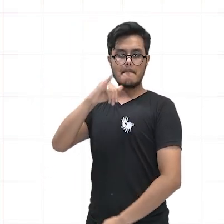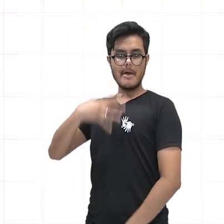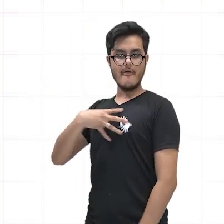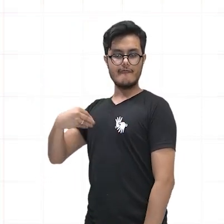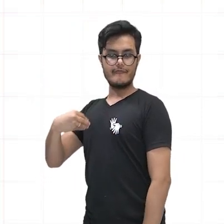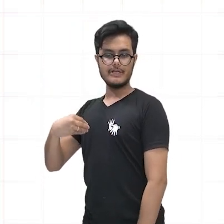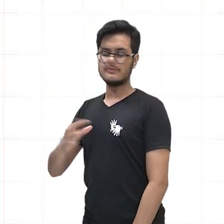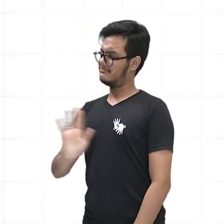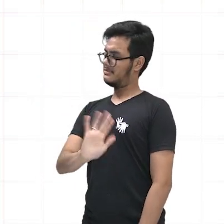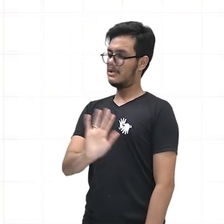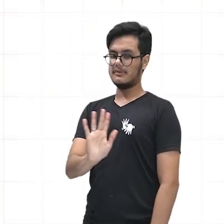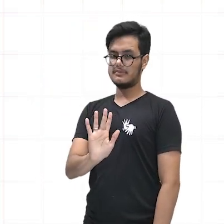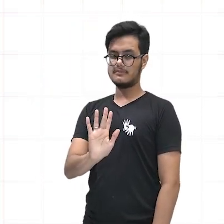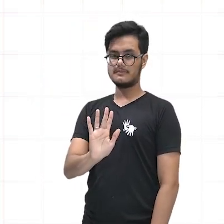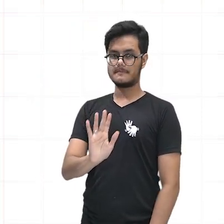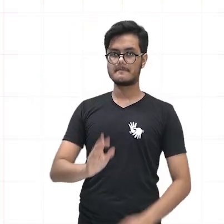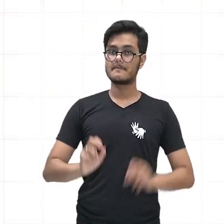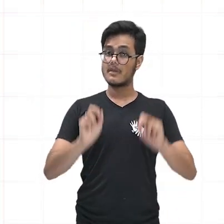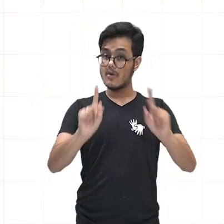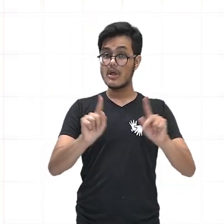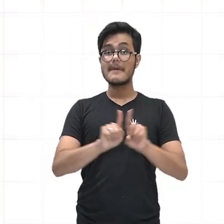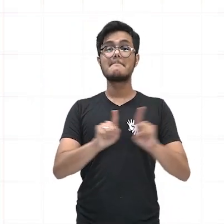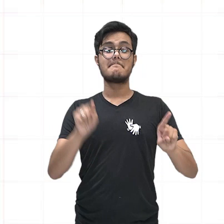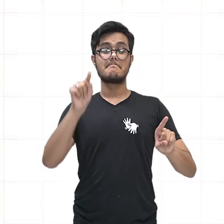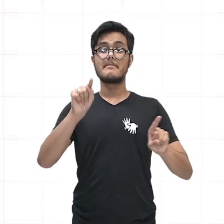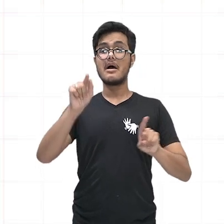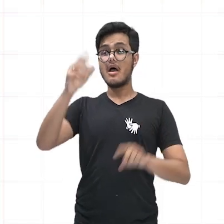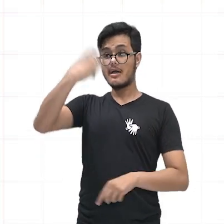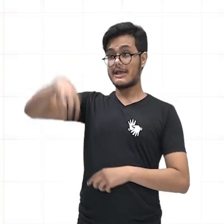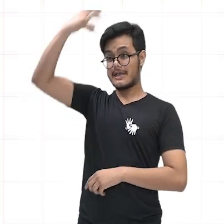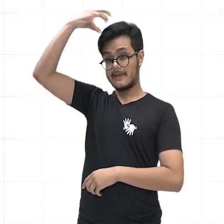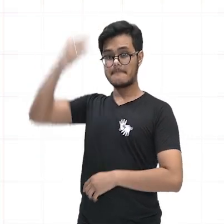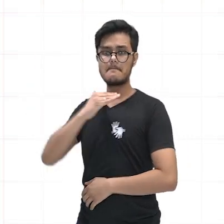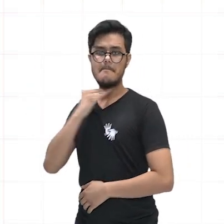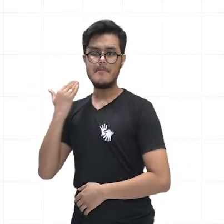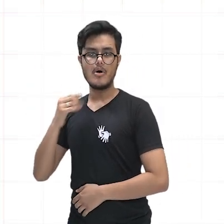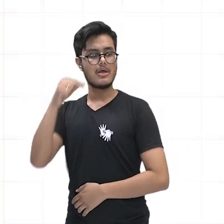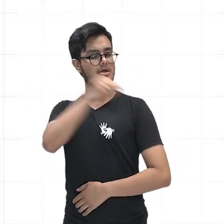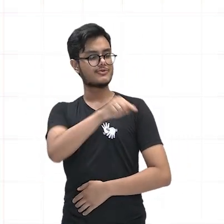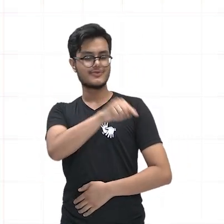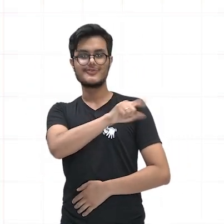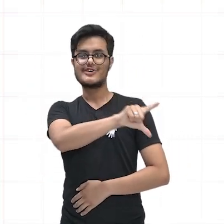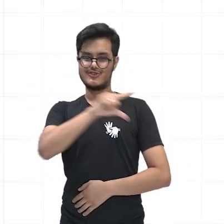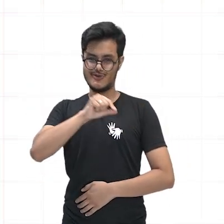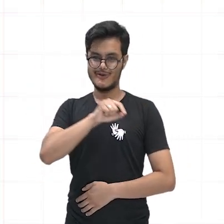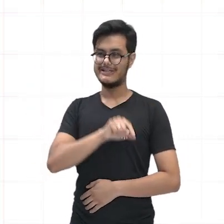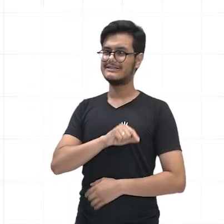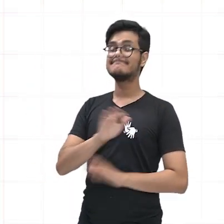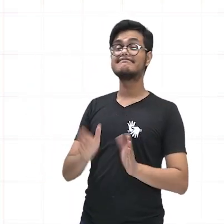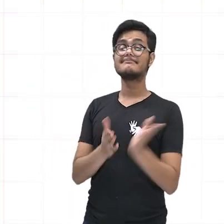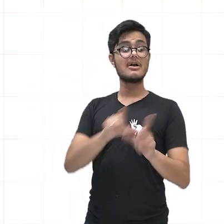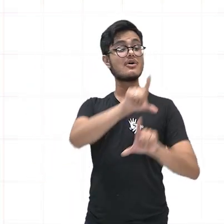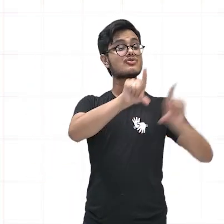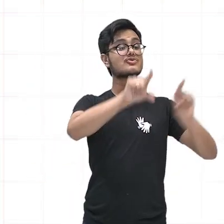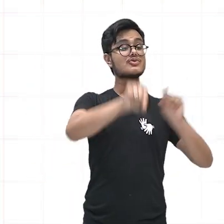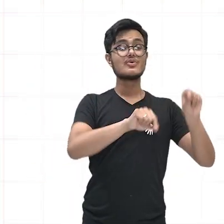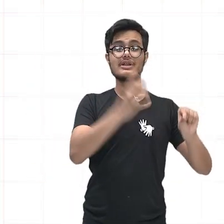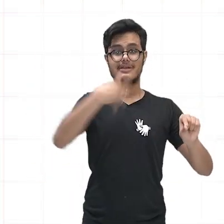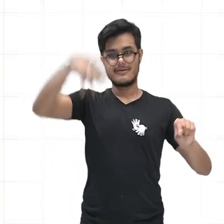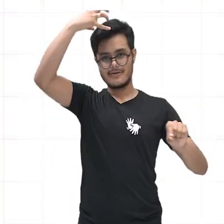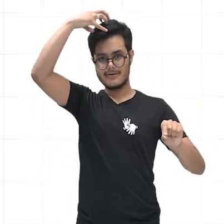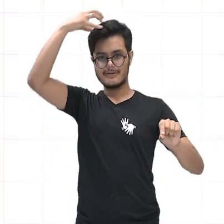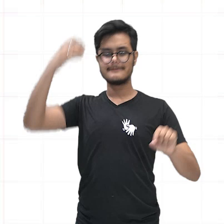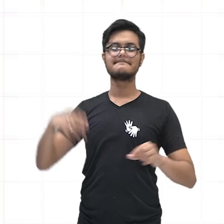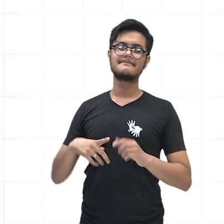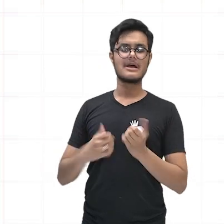de pai para filho tá após a morte do Rei era o Senado que escolhia ali o sucessor e